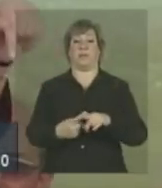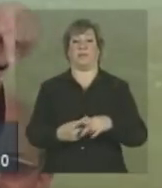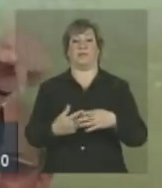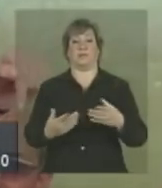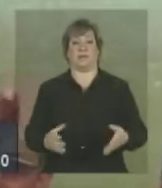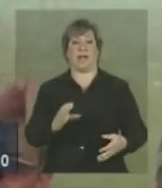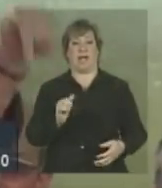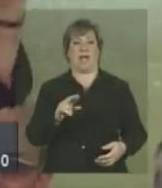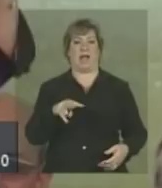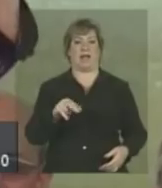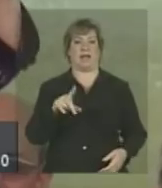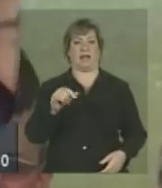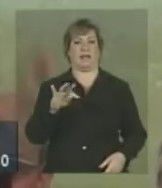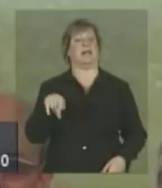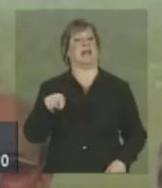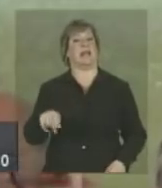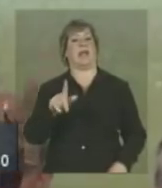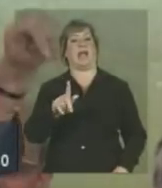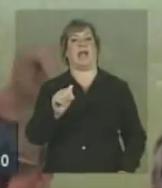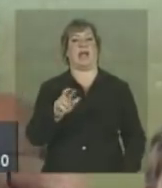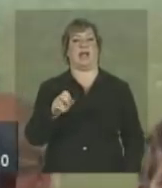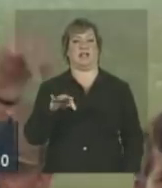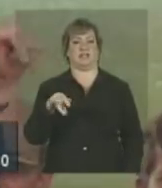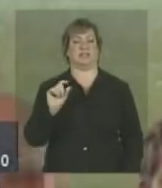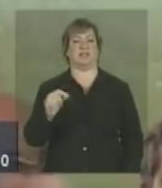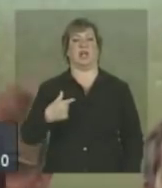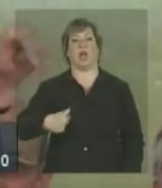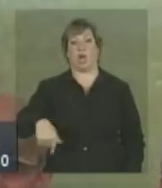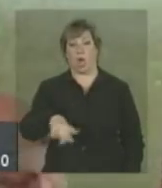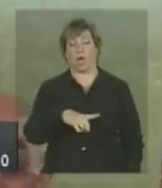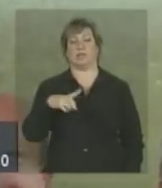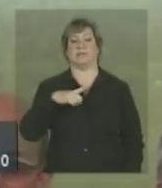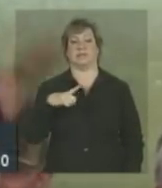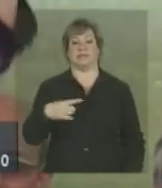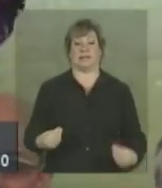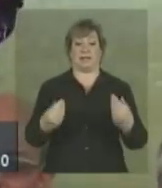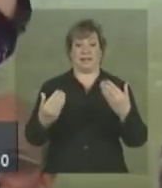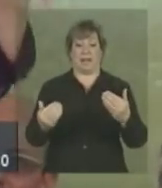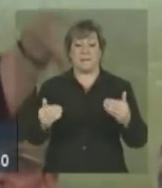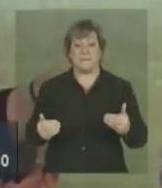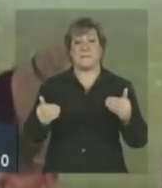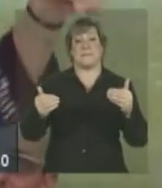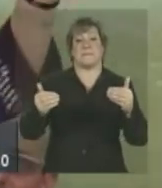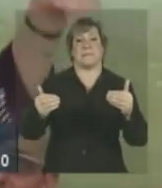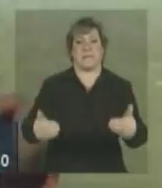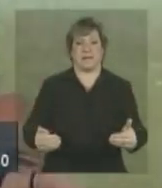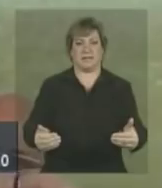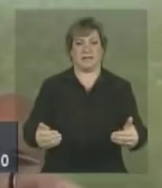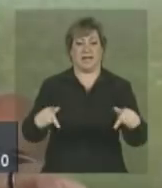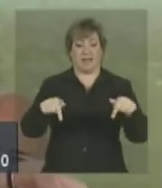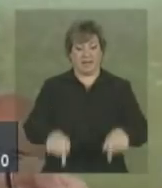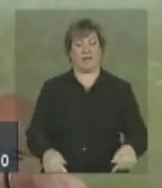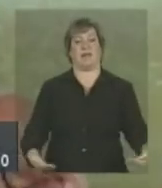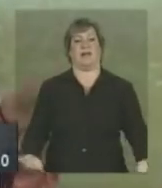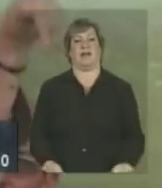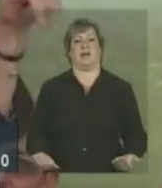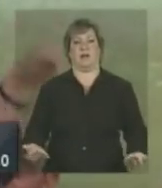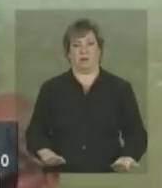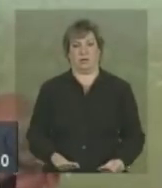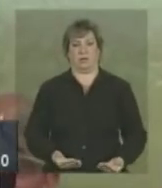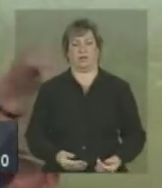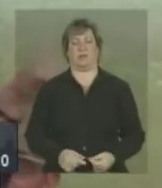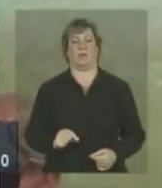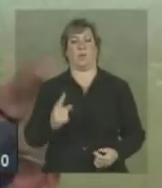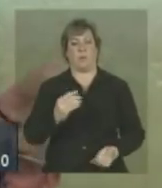a Carnalita é a garantia que nós estamos dando um passo aqui e agora,